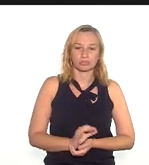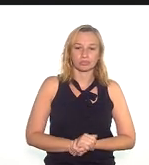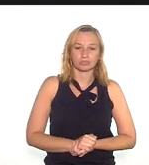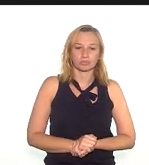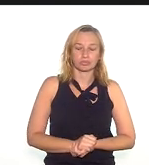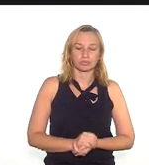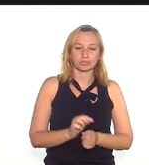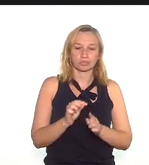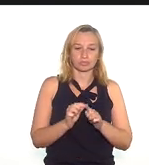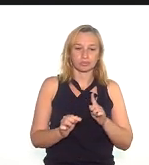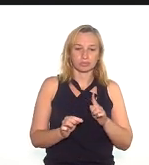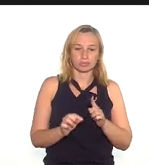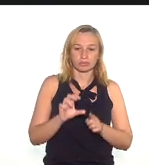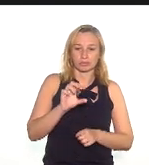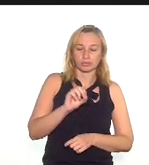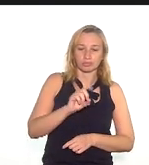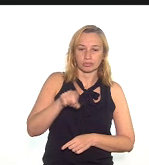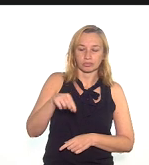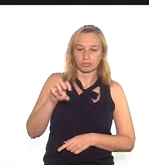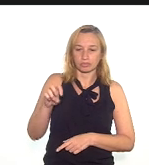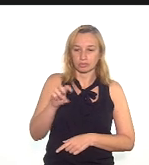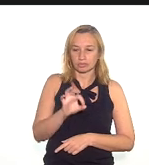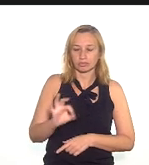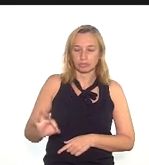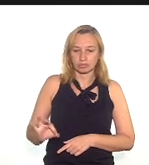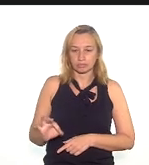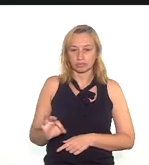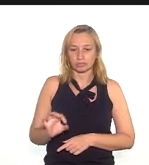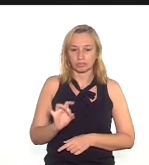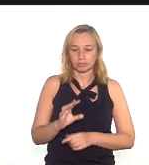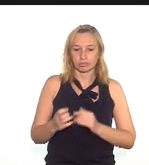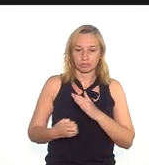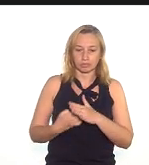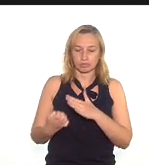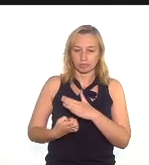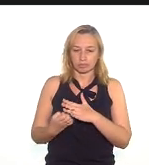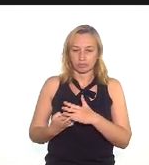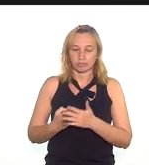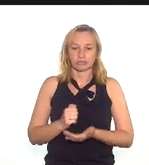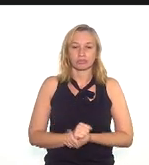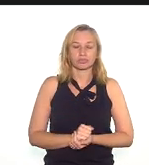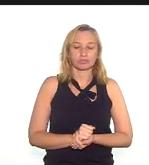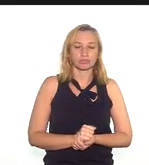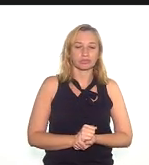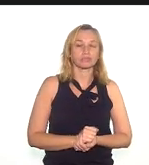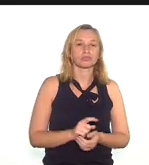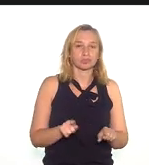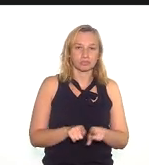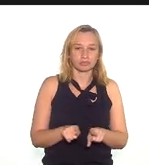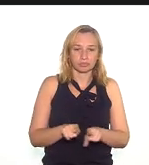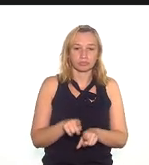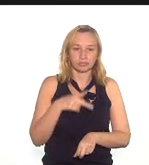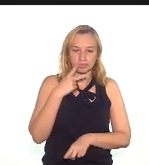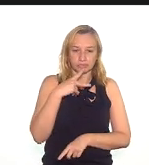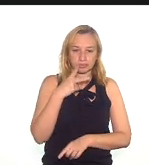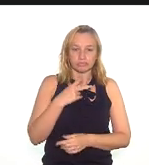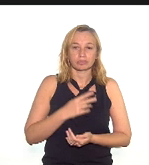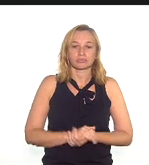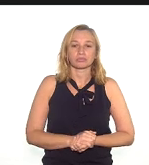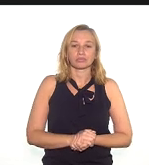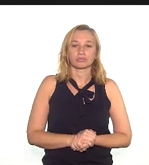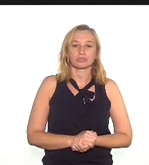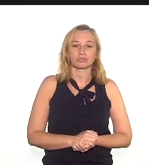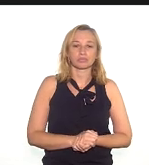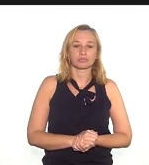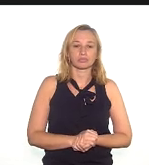ser 0,5% apenas para as instituições credenciadas. E também ressaltar que,